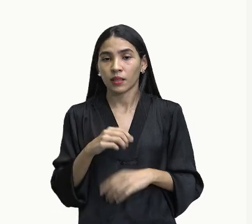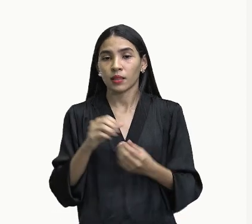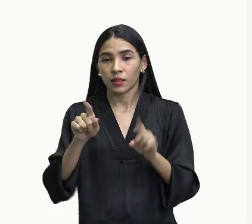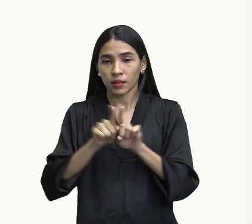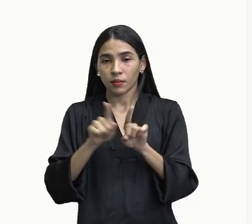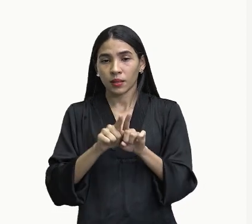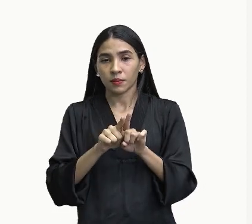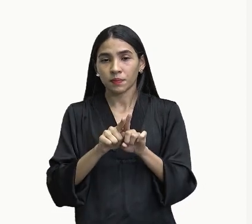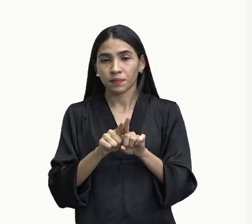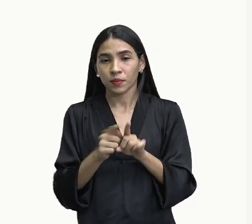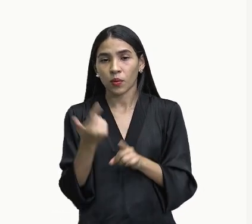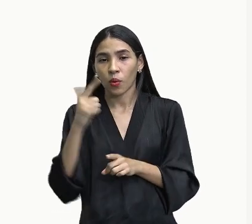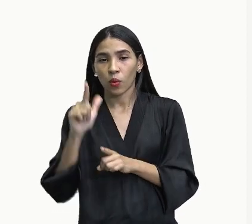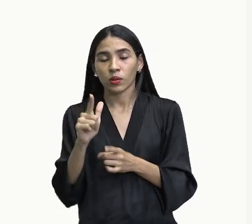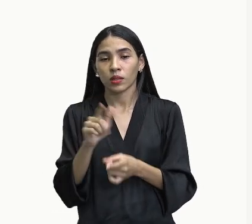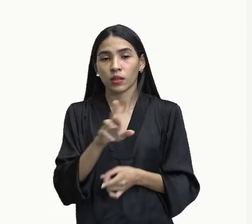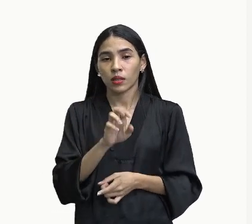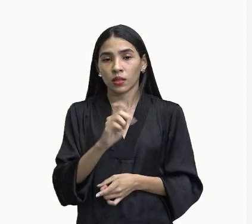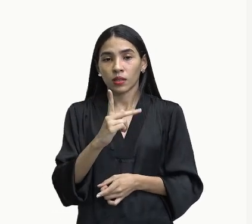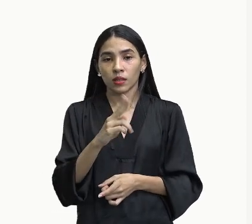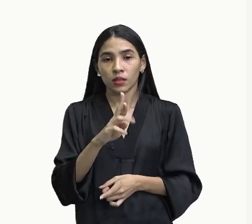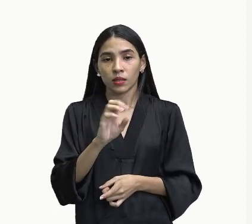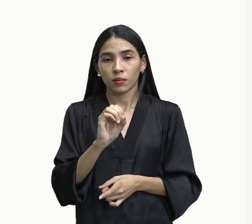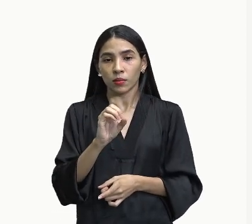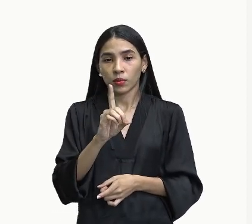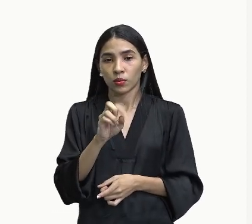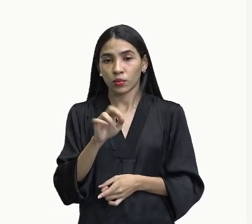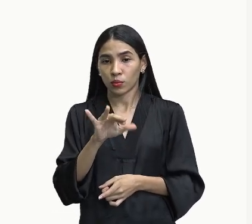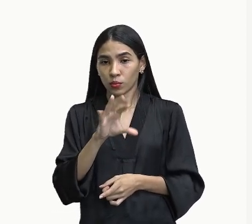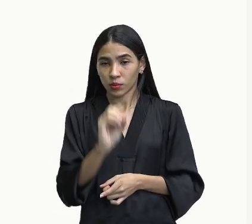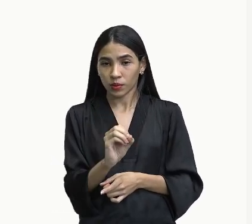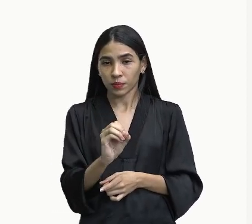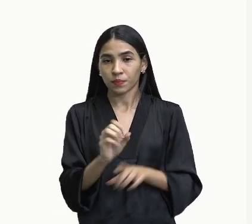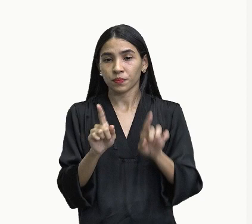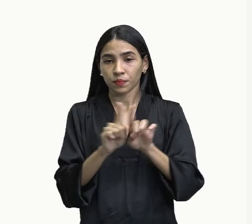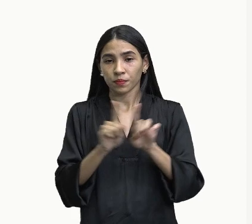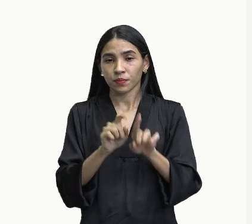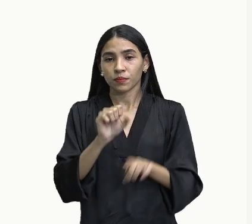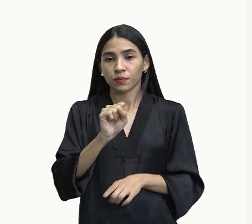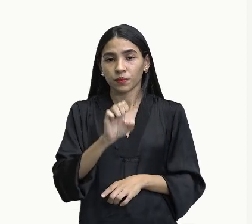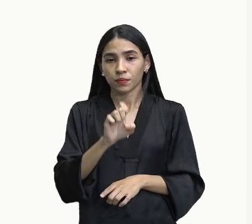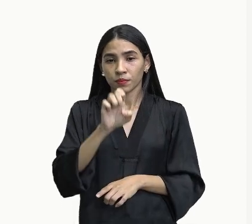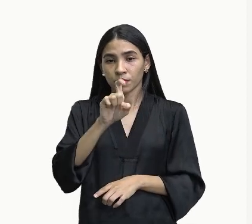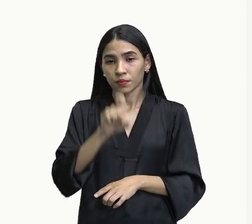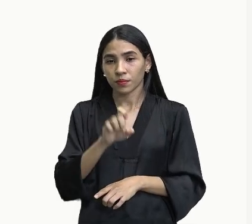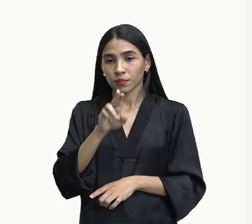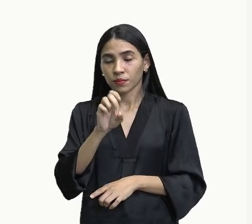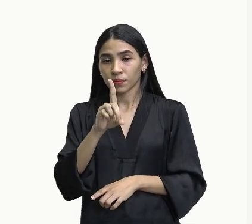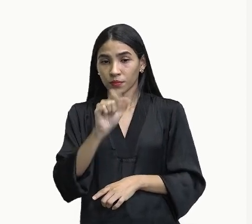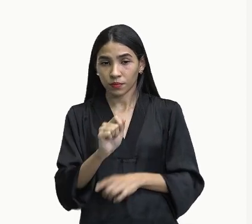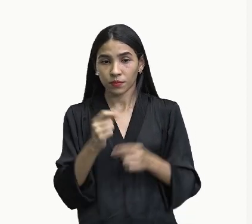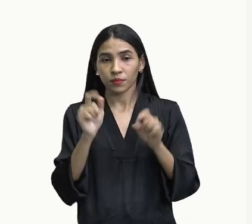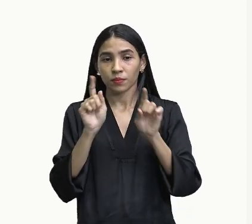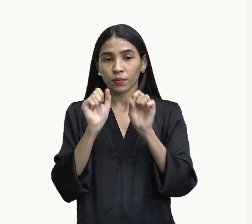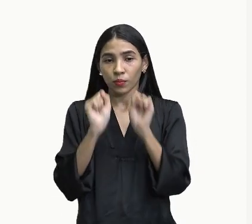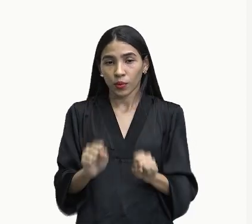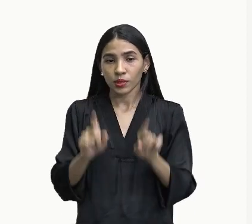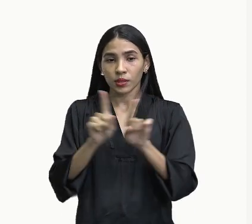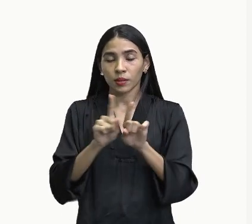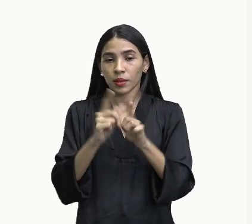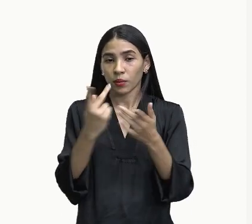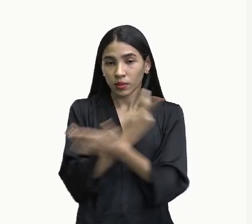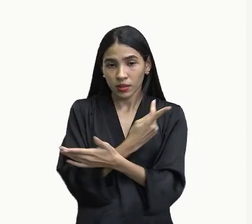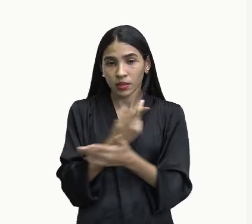para mostrar para vocês que há uma alternância de gerações aí, porque isso pode acontecer com indivíduos da